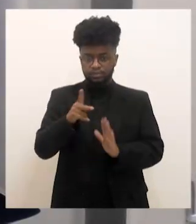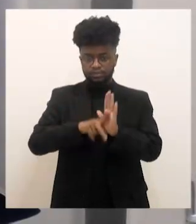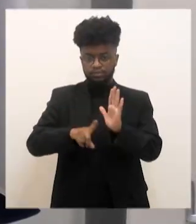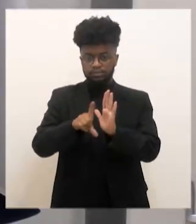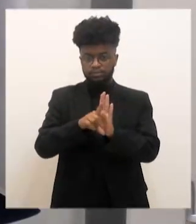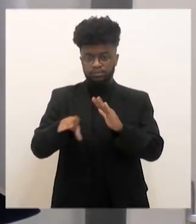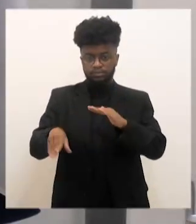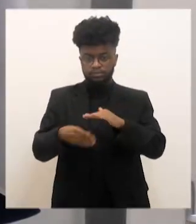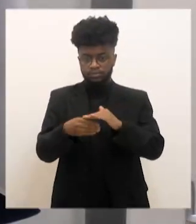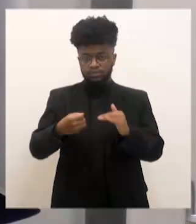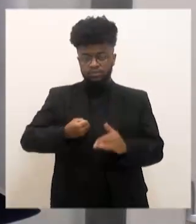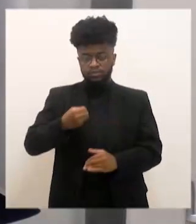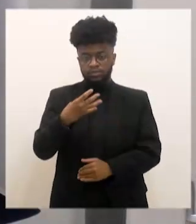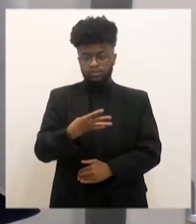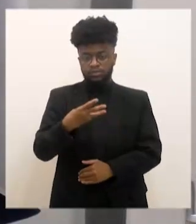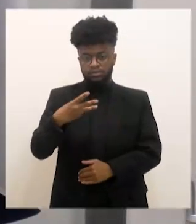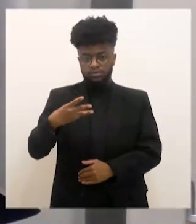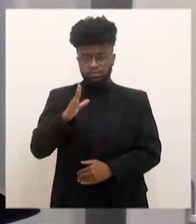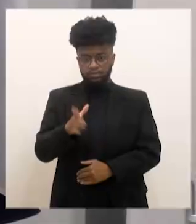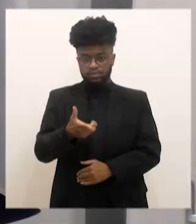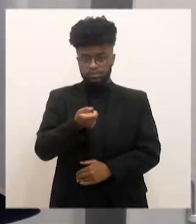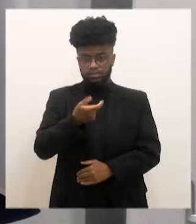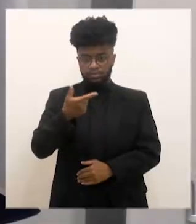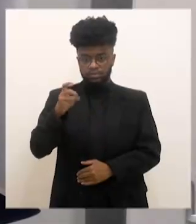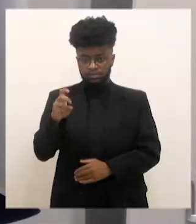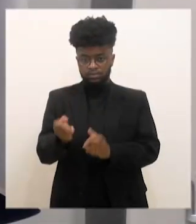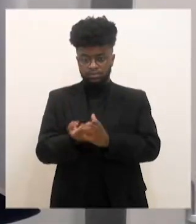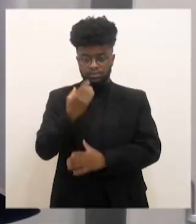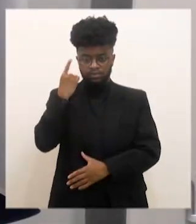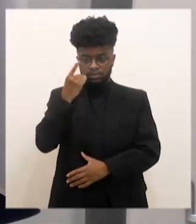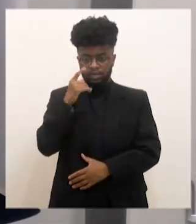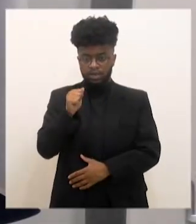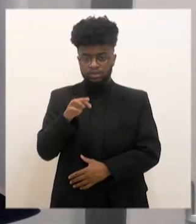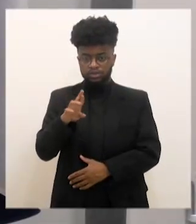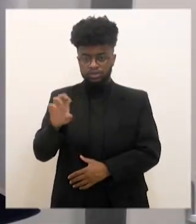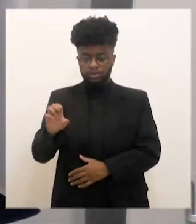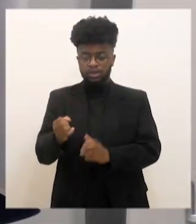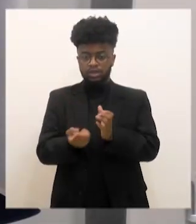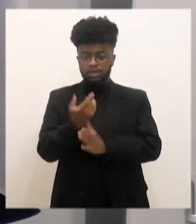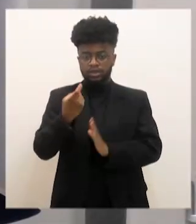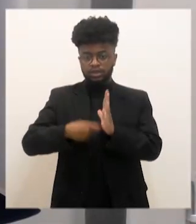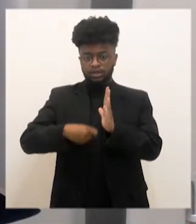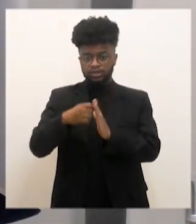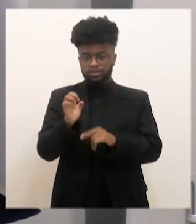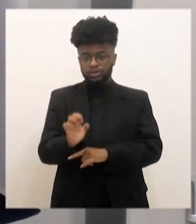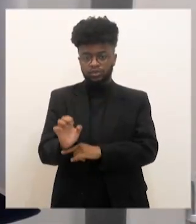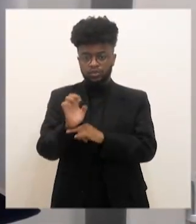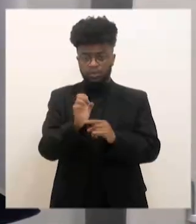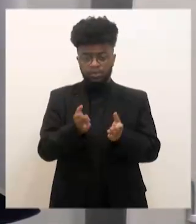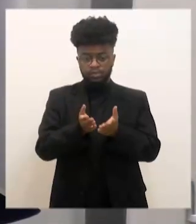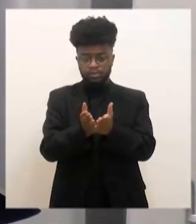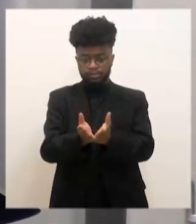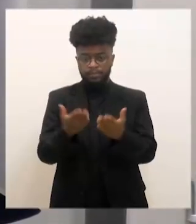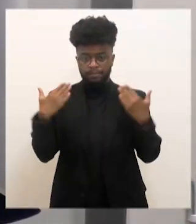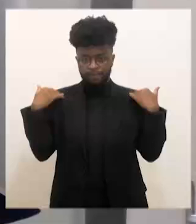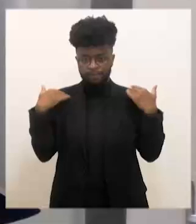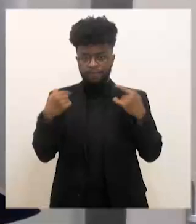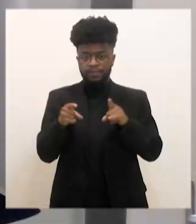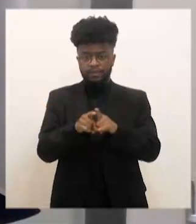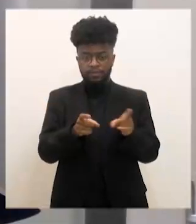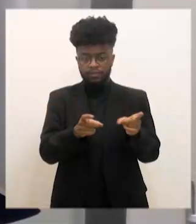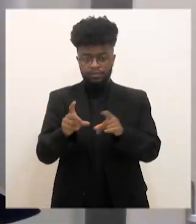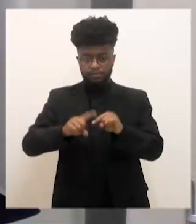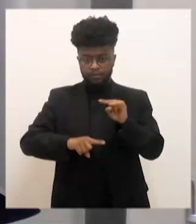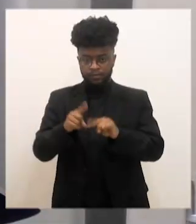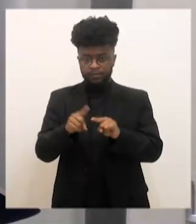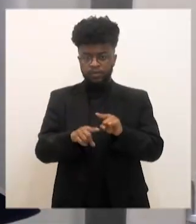lei complementar número 43 de 2025, de autoria do deputado Alexandre Knoploch, que institui a taxa estadual para embarcações comerciais e de passeio que utilizem portos,